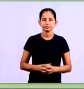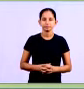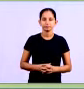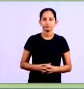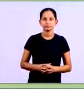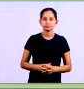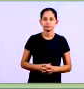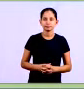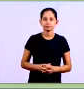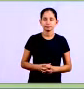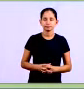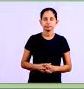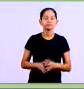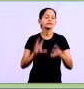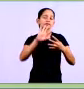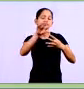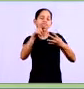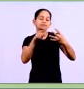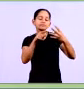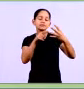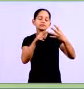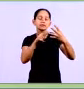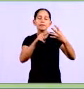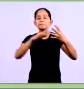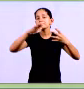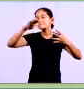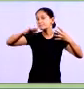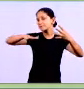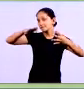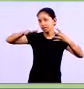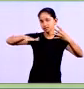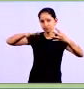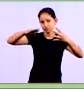Isso aqui só é complexo, não é muito.